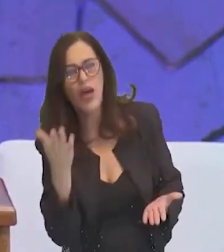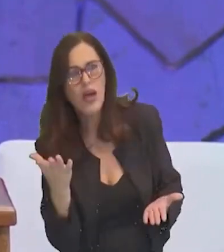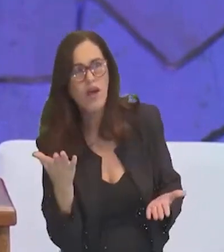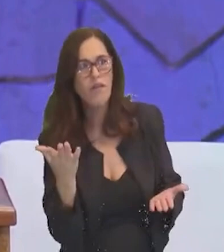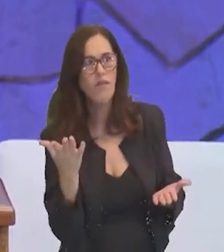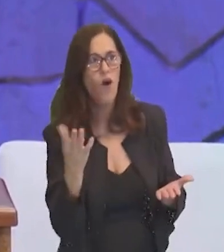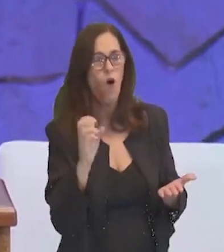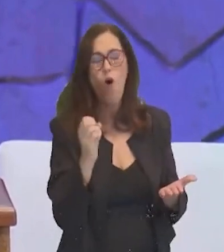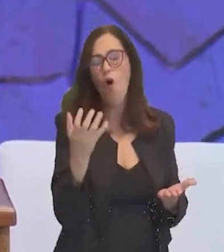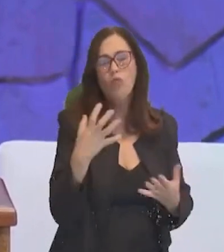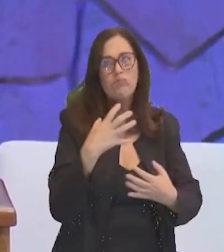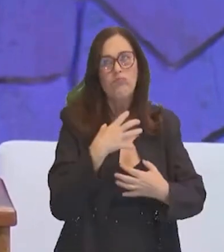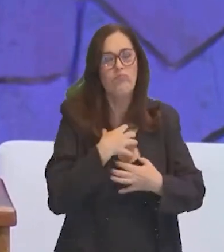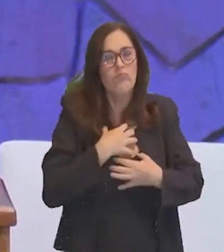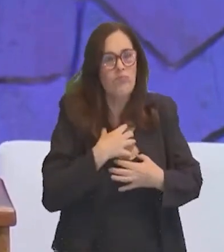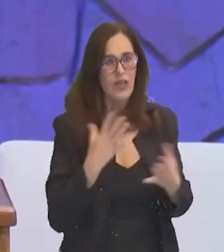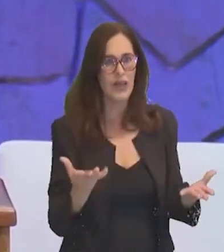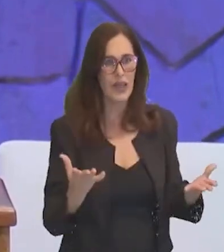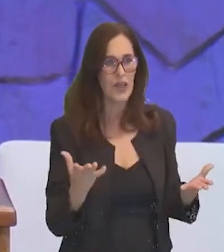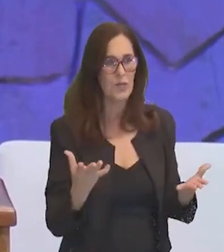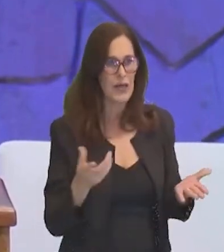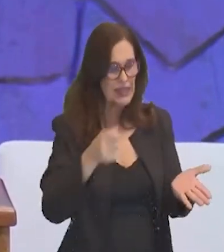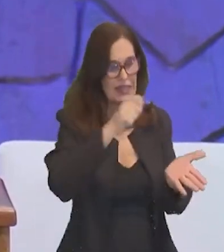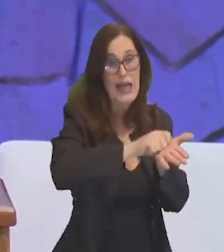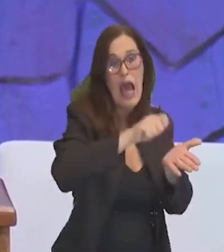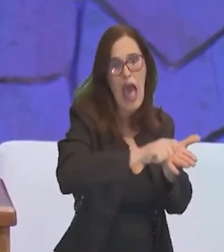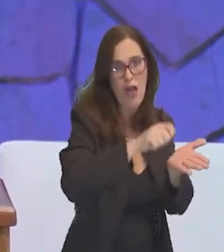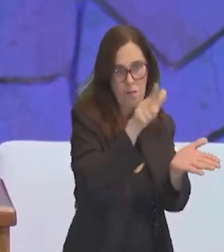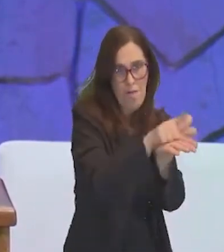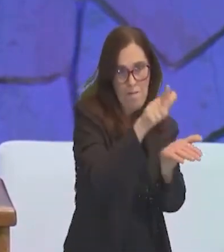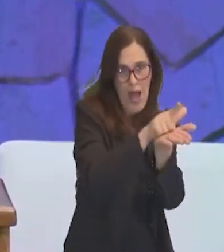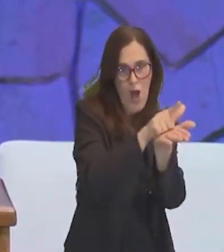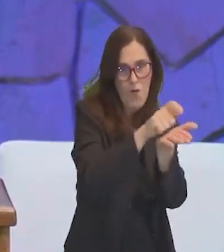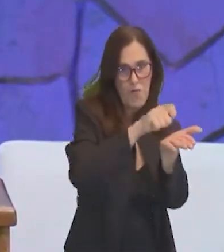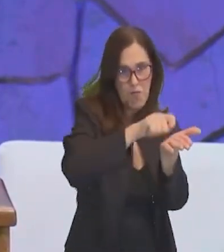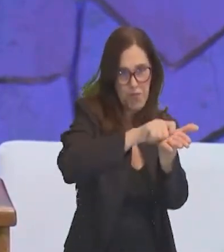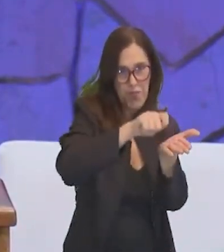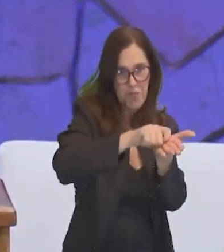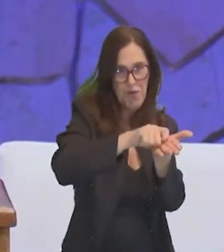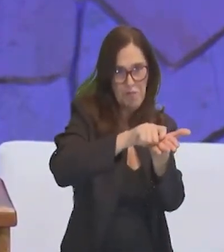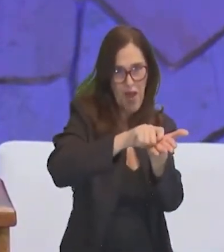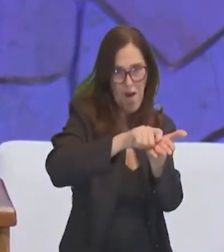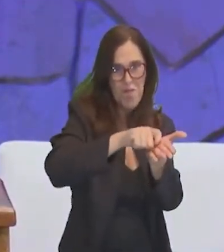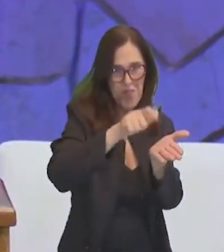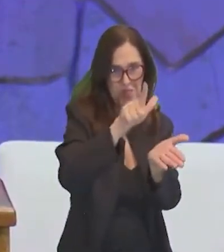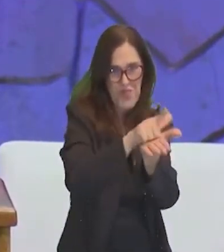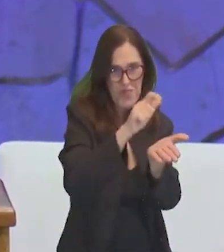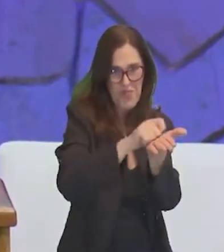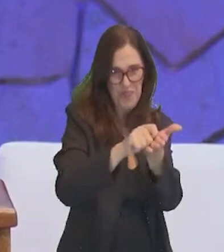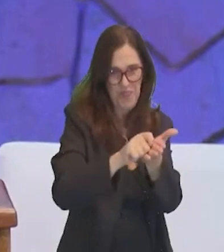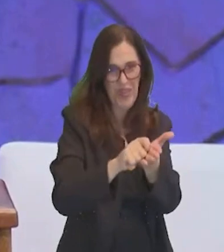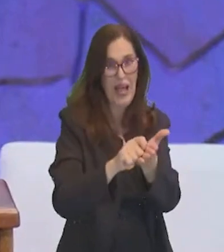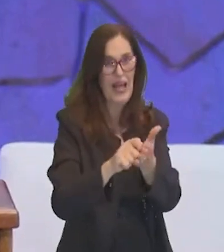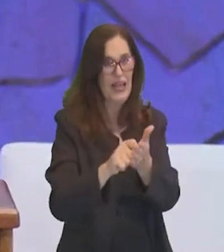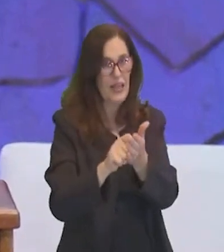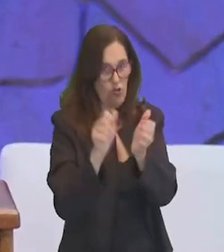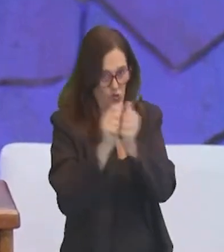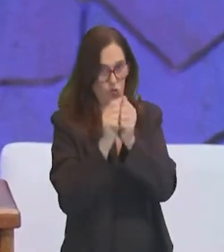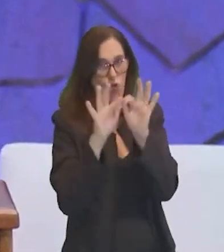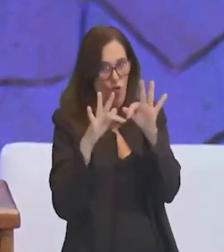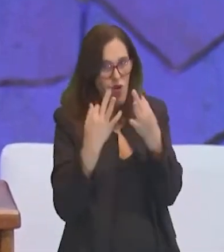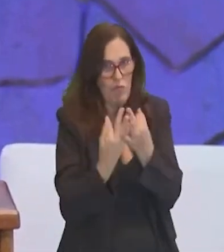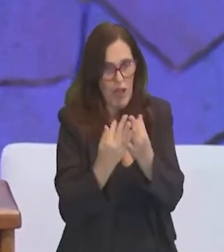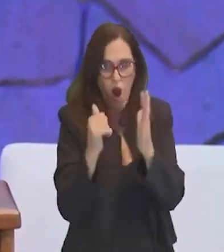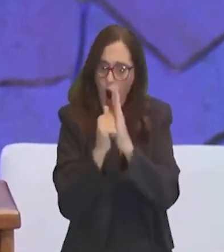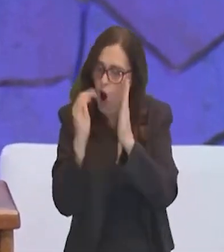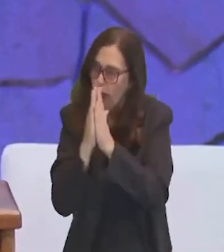grande, nós temos a satisfação de escrevê-lo em um post-it, em família,